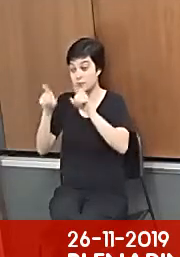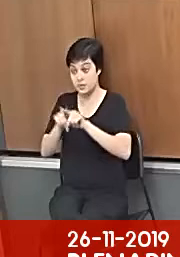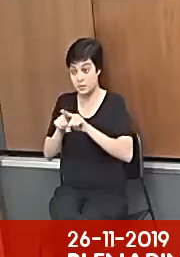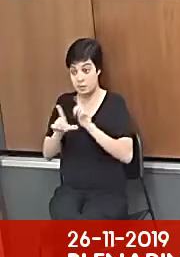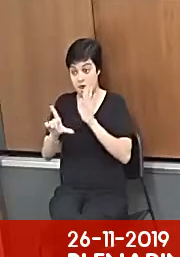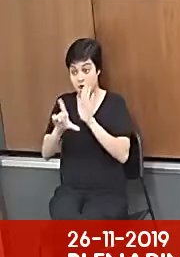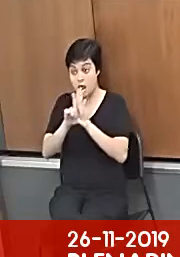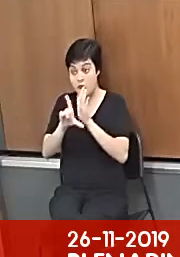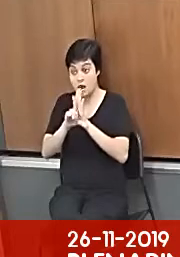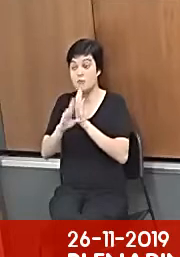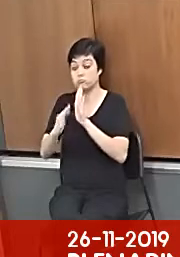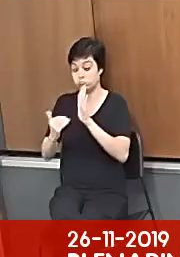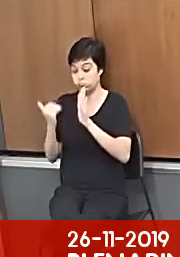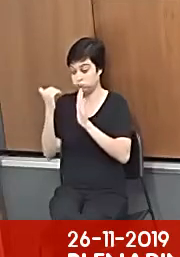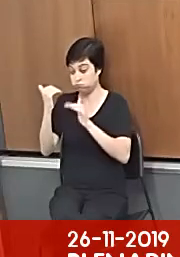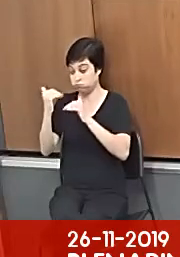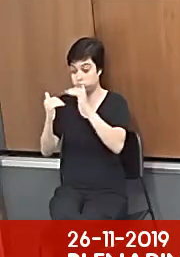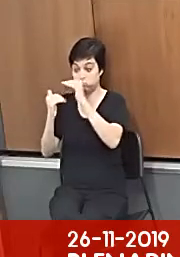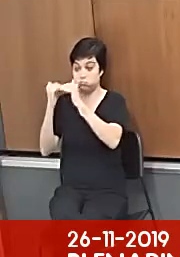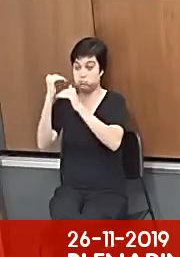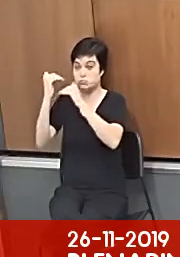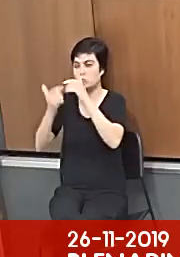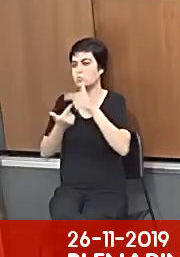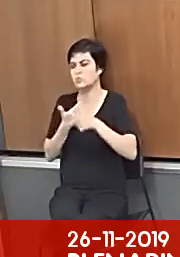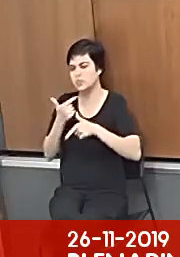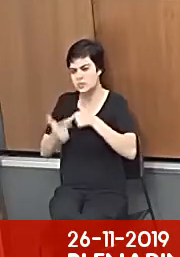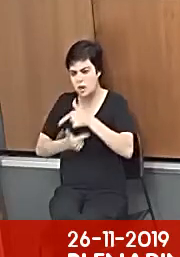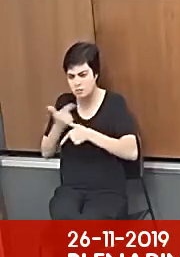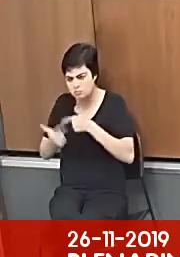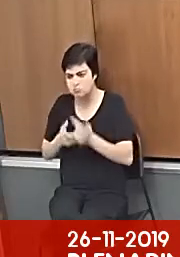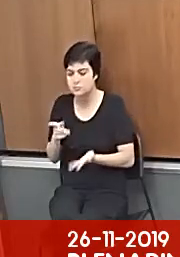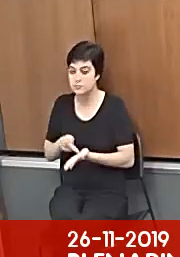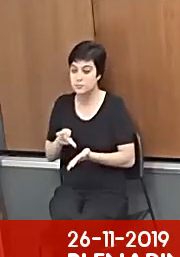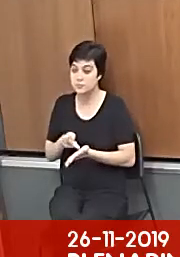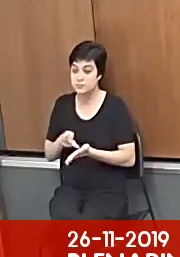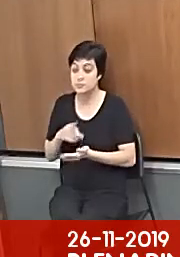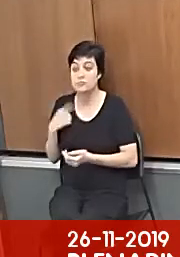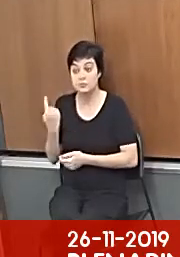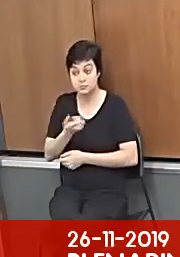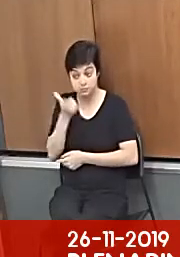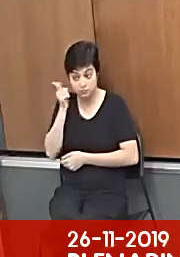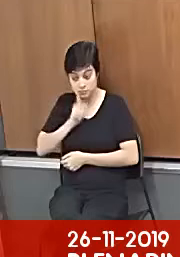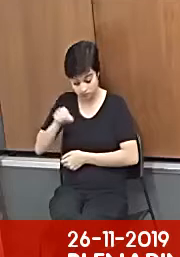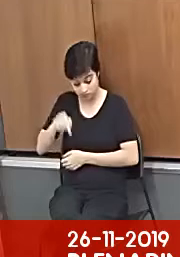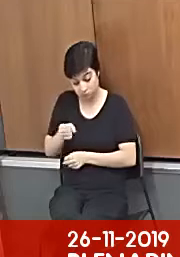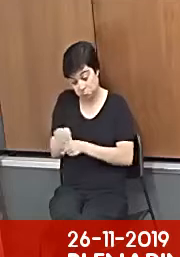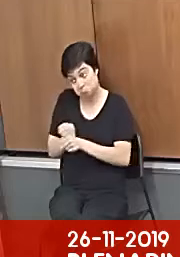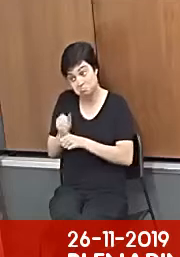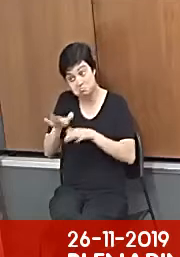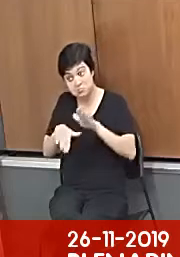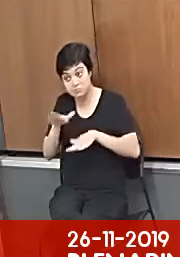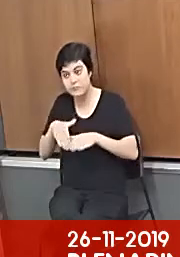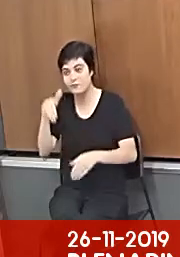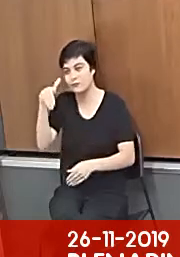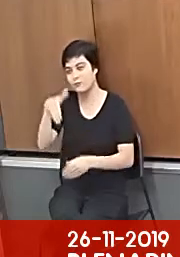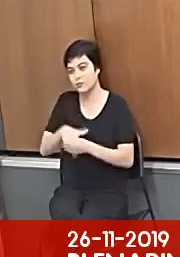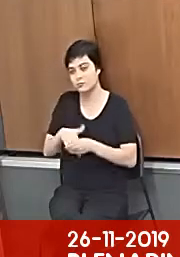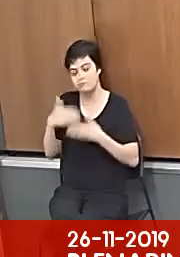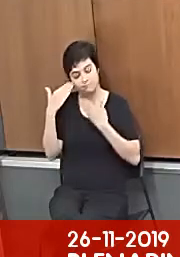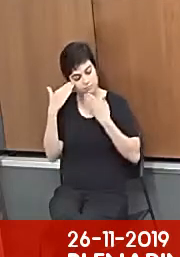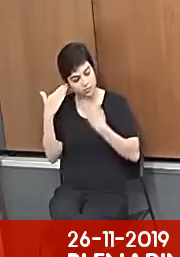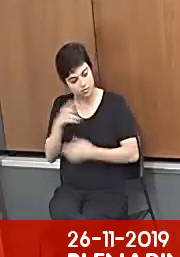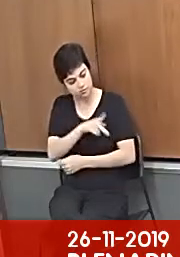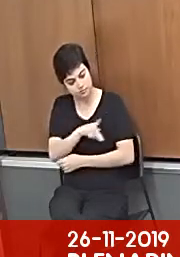caminhar e, com um trabalho muito forte, quem sabe, a gente ainda vote esse ano ainda aqui na casa. Muito obrigado,